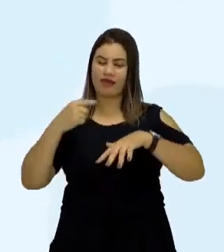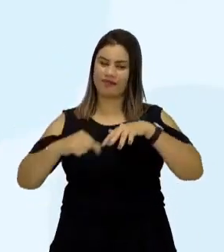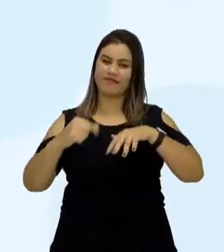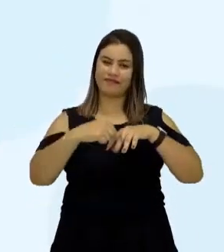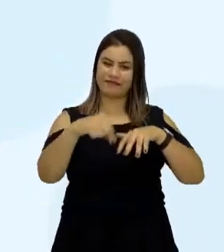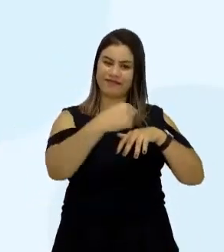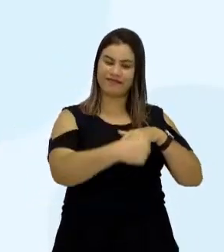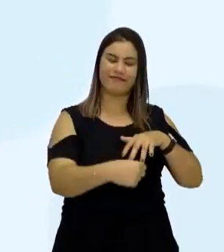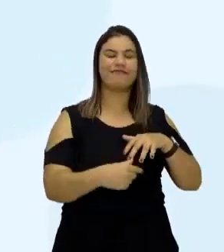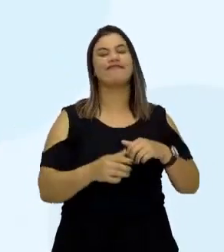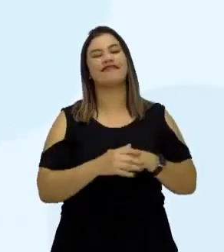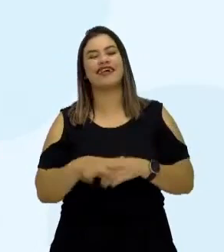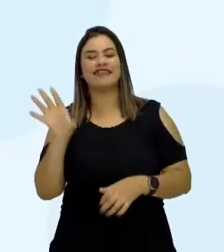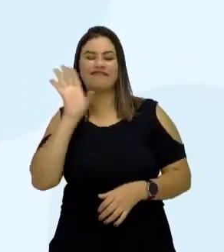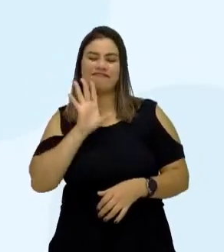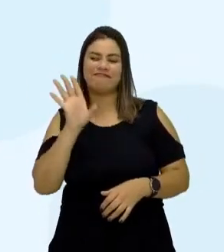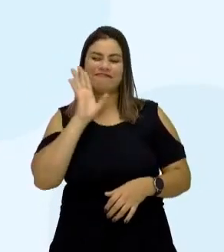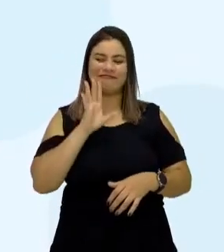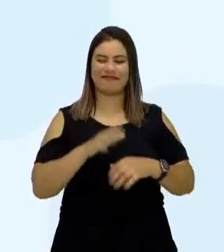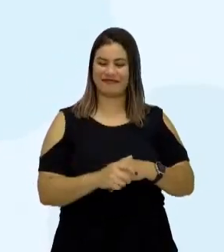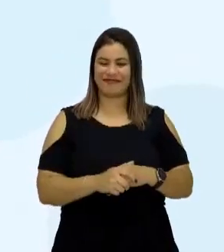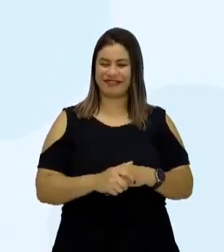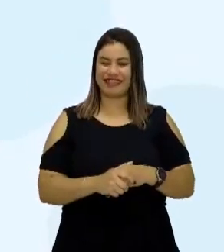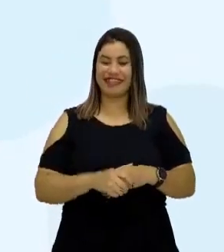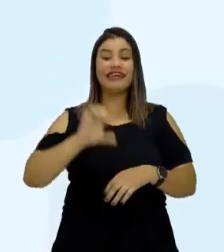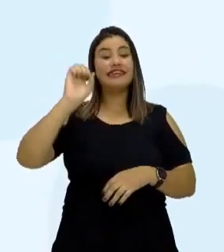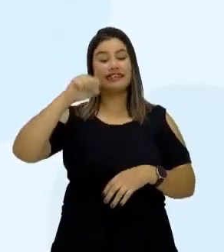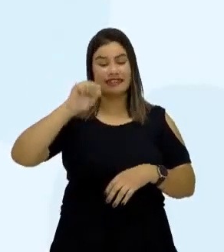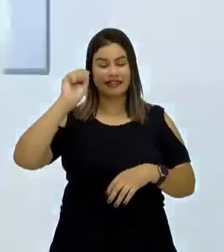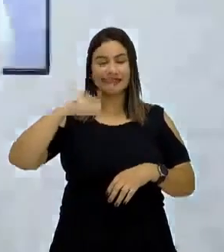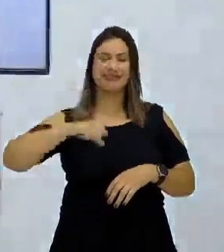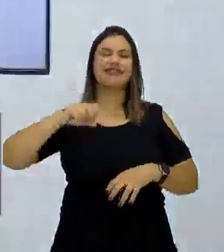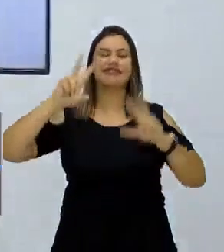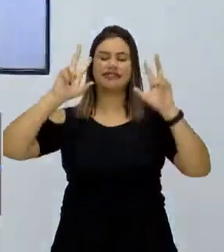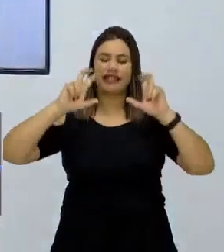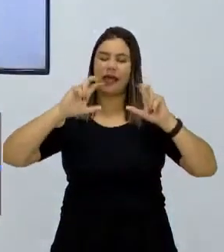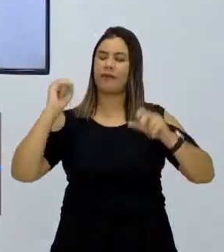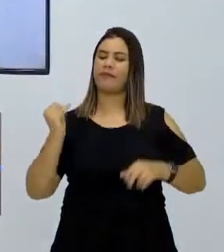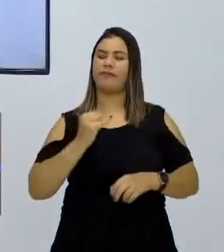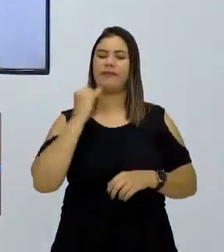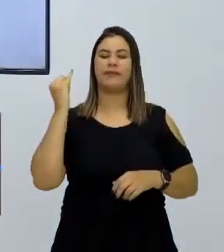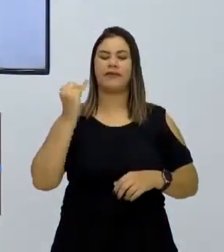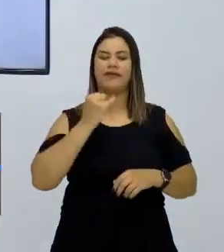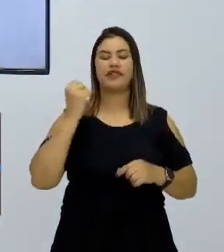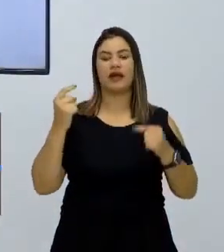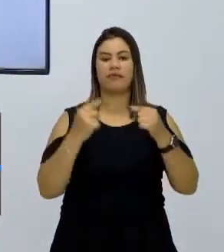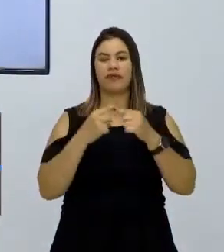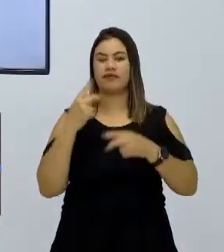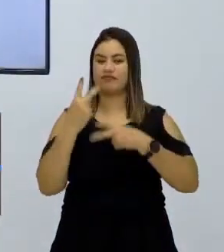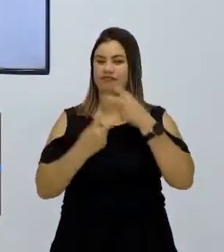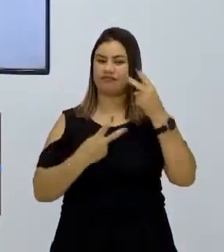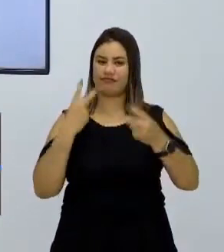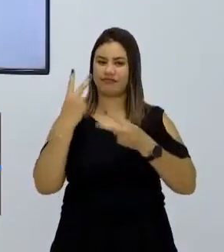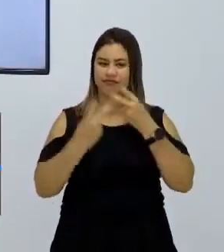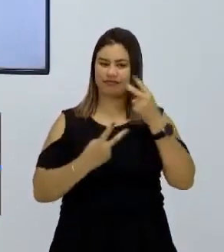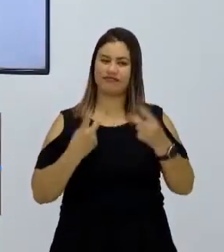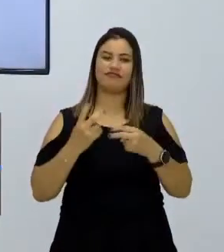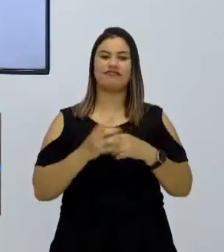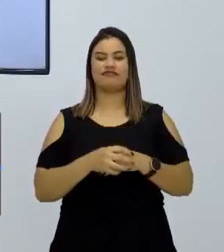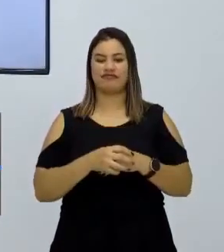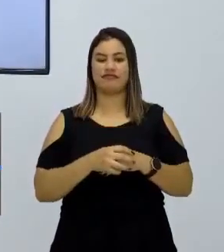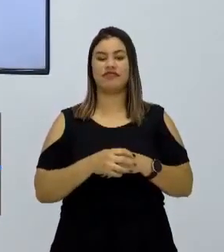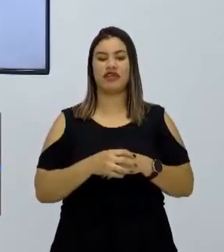da África. Isso. Muito legal, hein? É um tema muito legal que a gente acaba abordando aí nesse bimestre, né? Já tiveram aí algumas